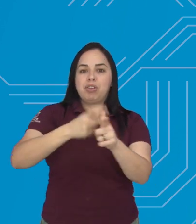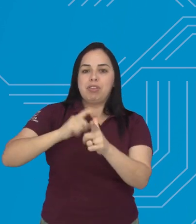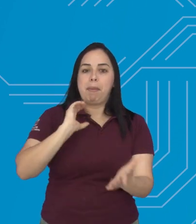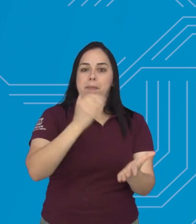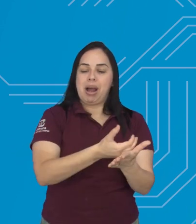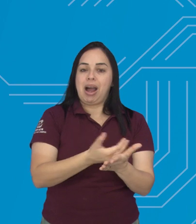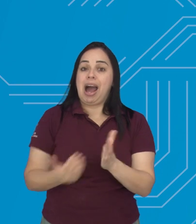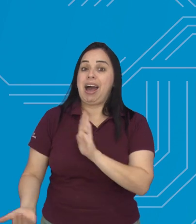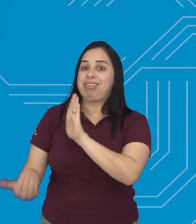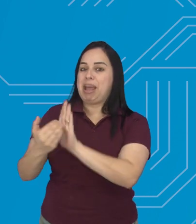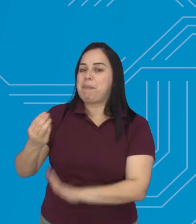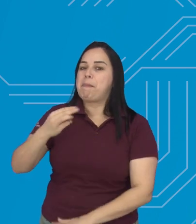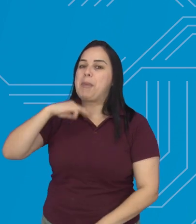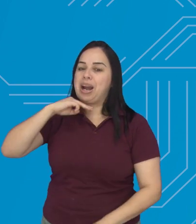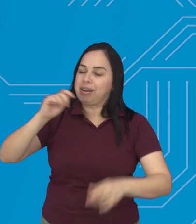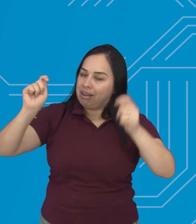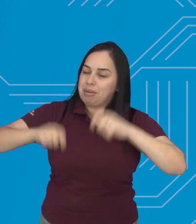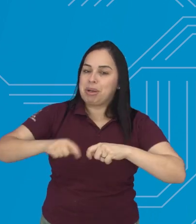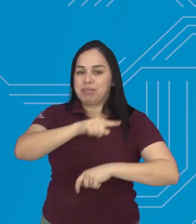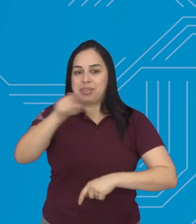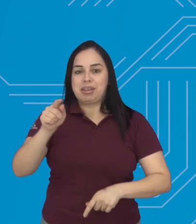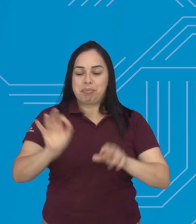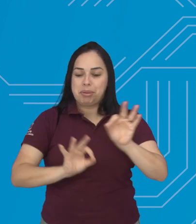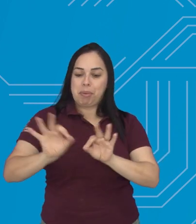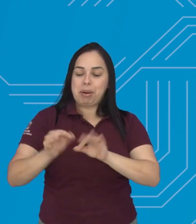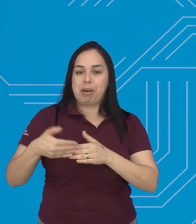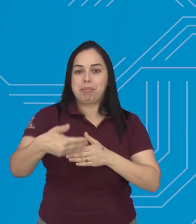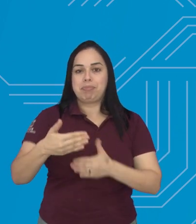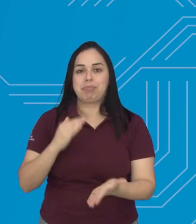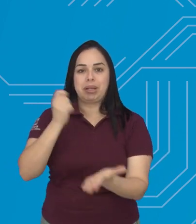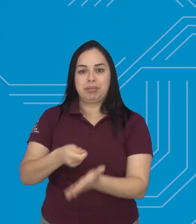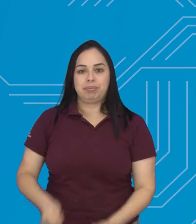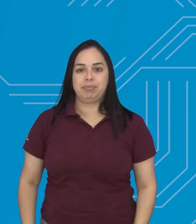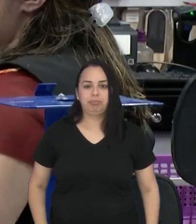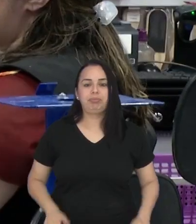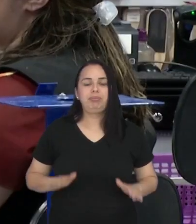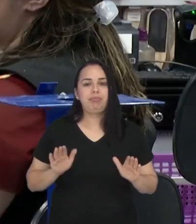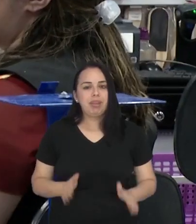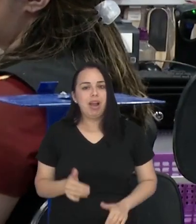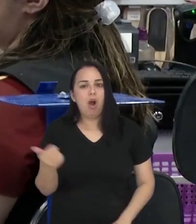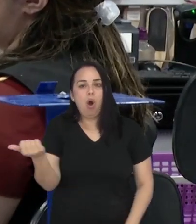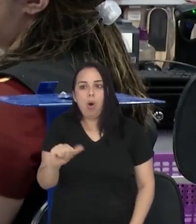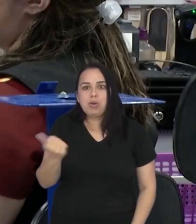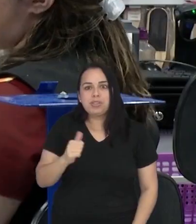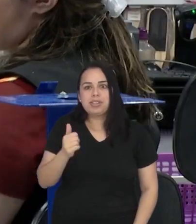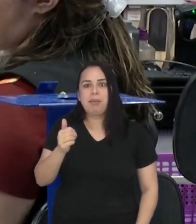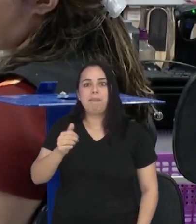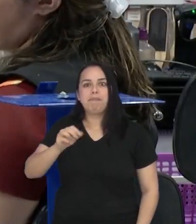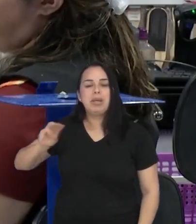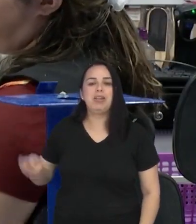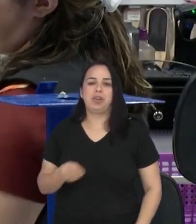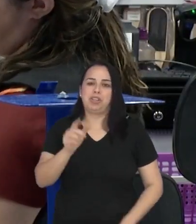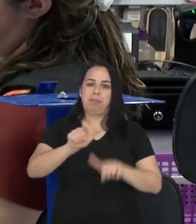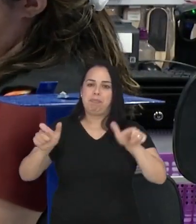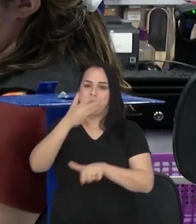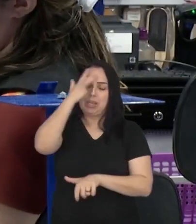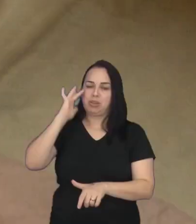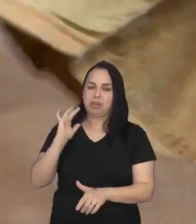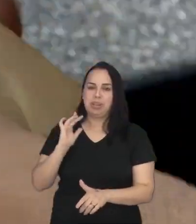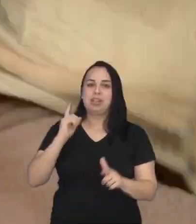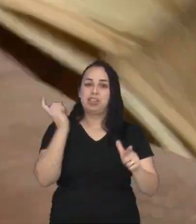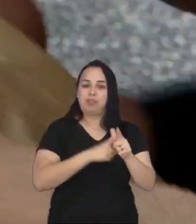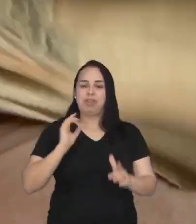final de 2023, era um dado que a gente não trazia, e agora nós trouxemos o dado da dívida consolidada e justamente a